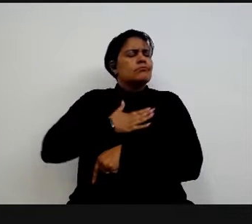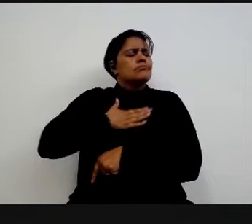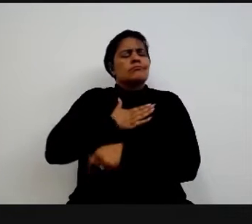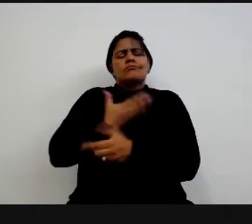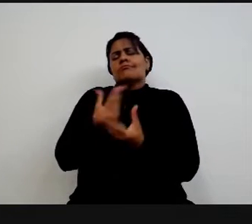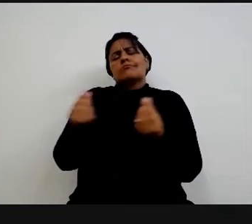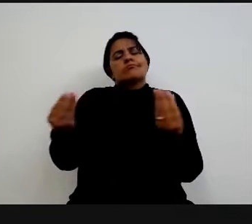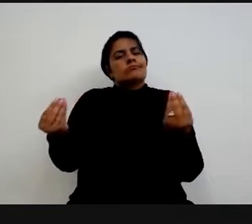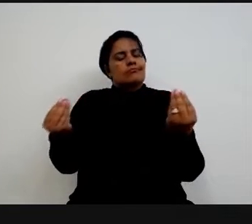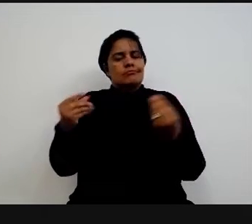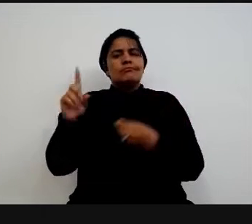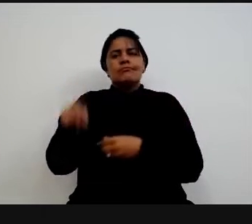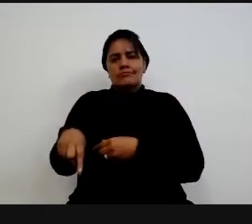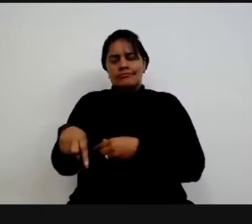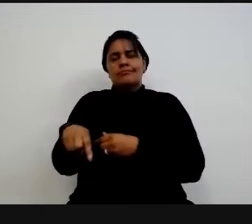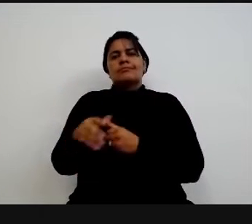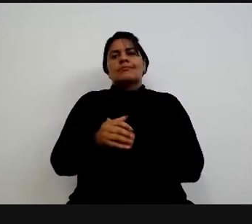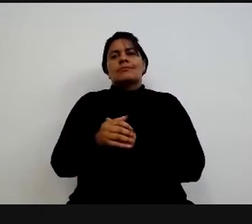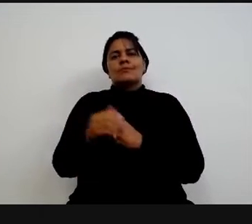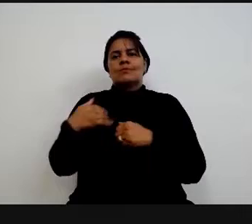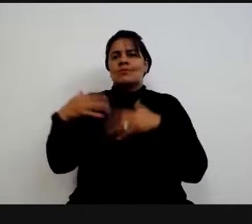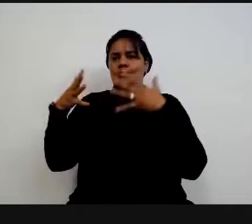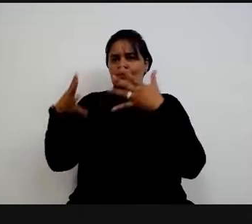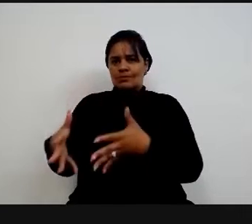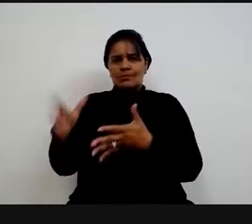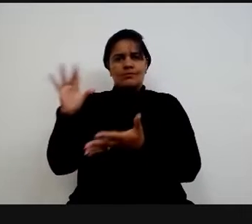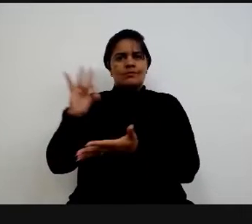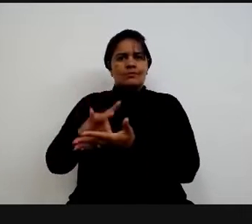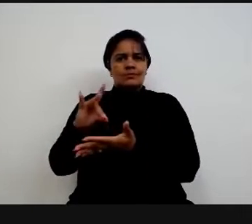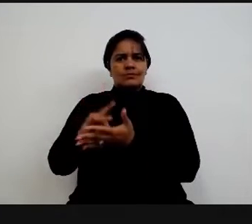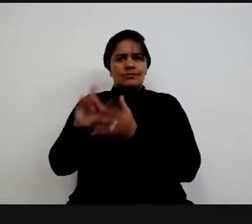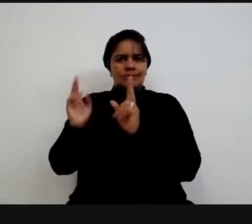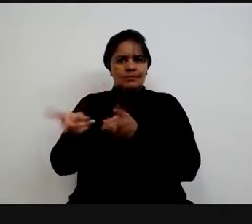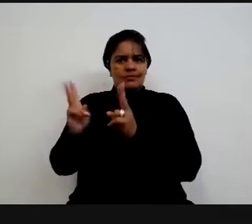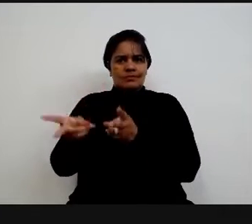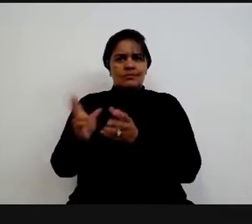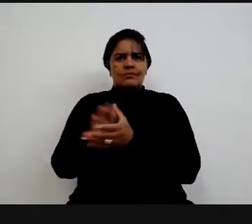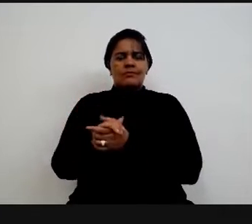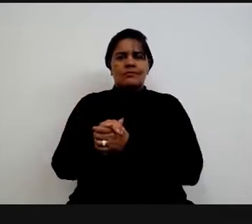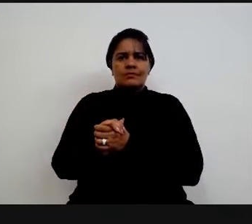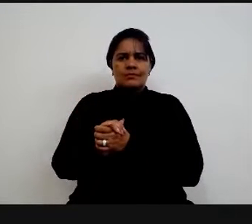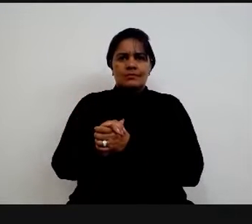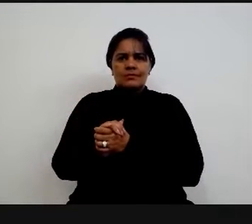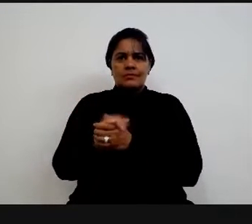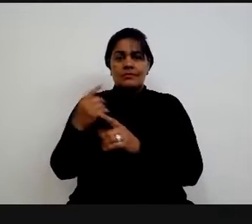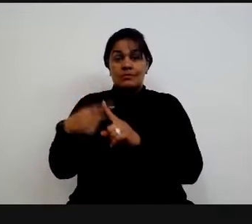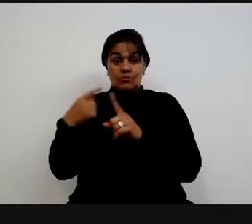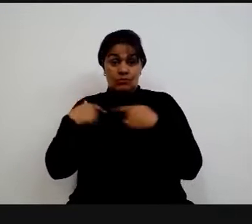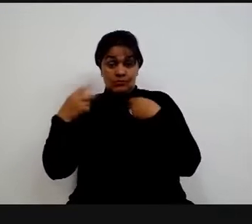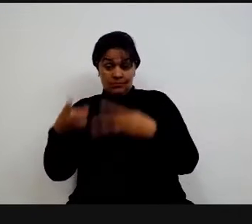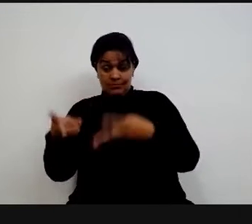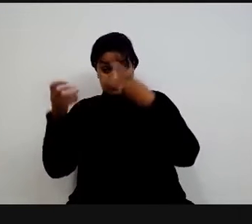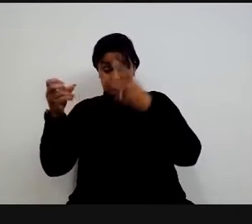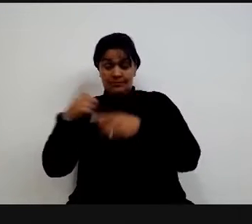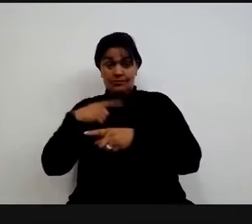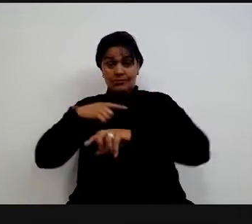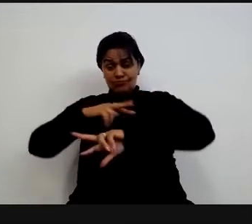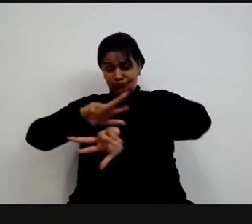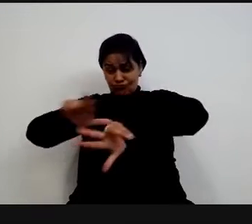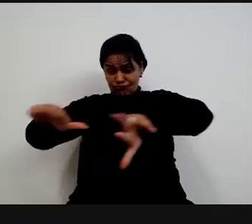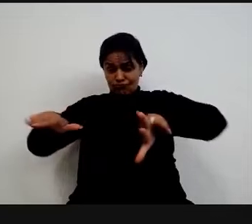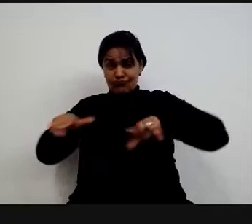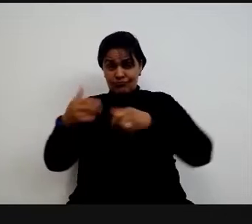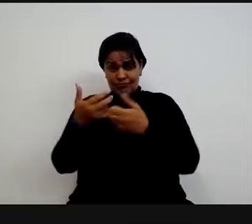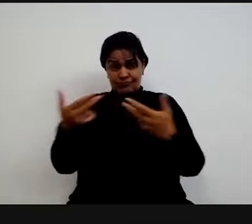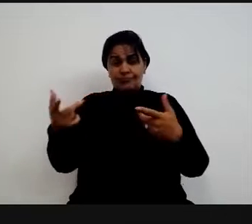me empolgado bastante, participado da melhor maneira possível, porque eu vejo que há várias tendências e que a gente